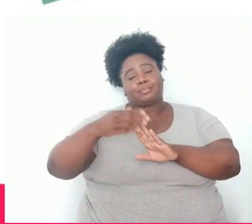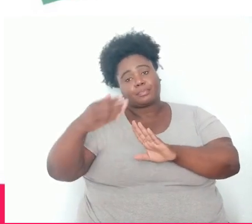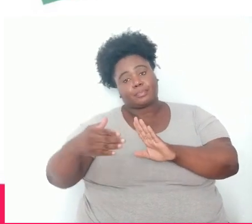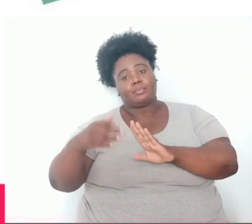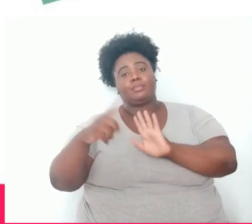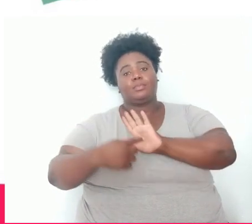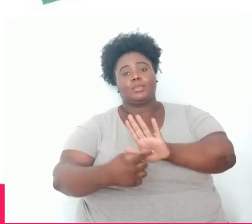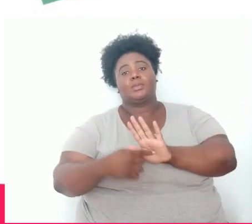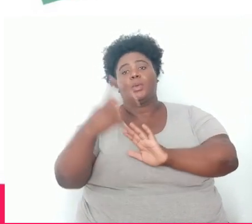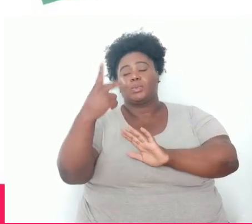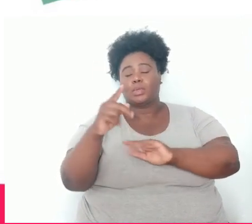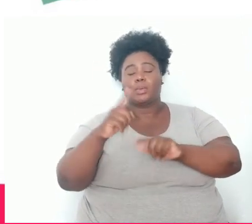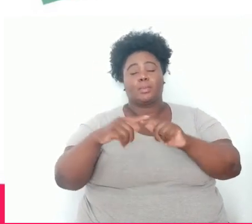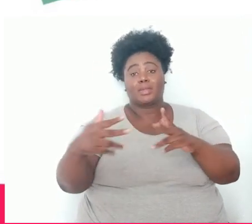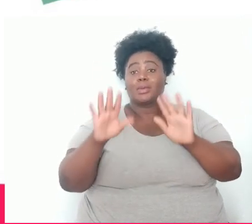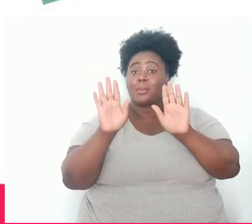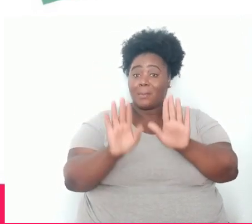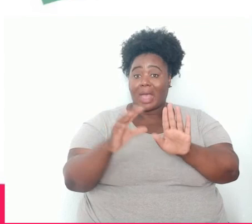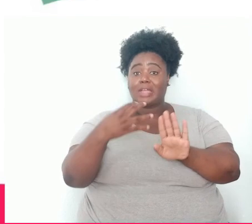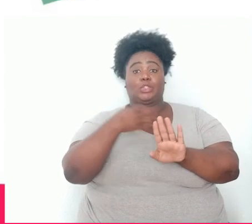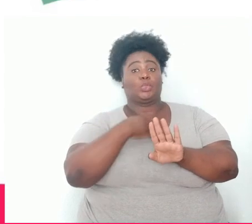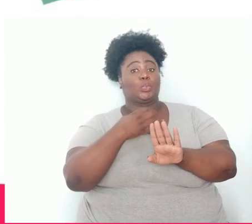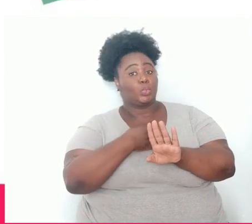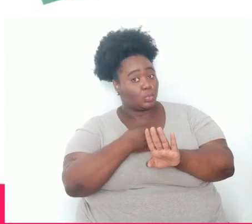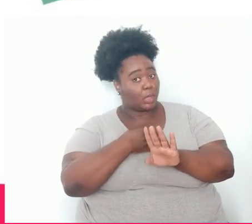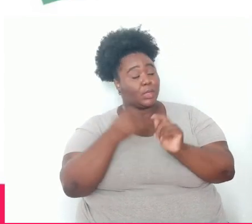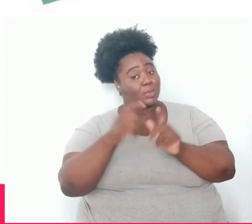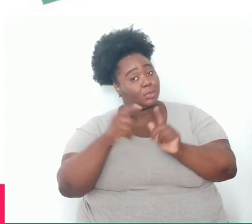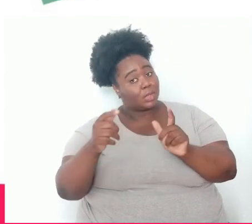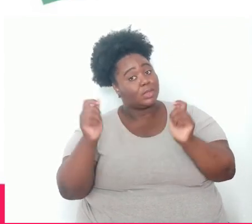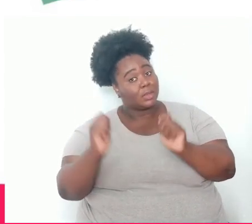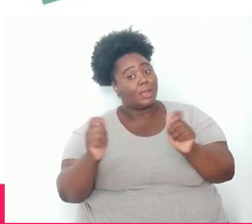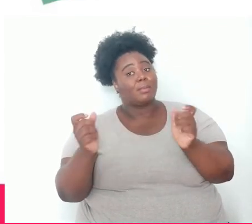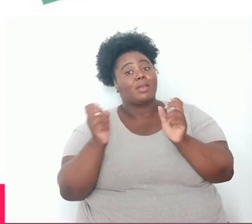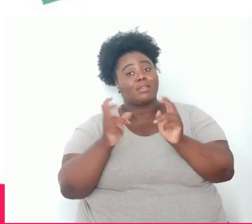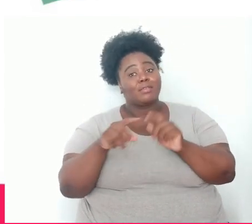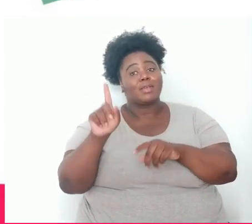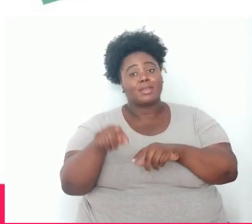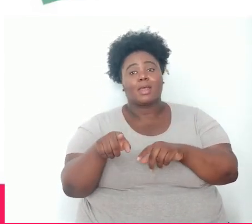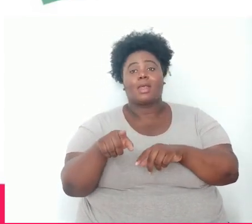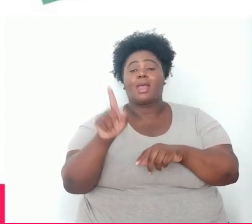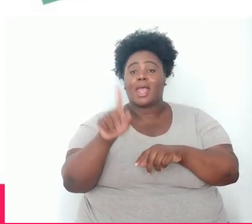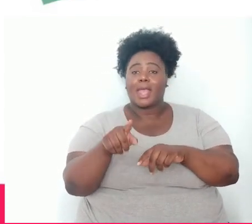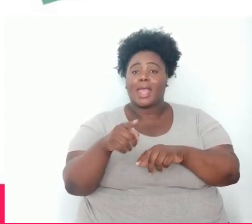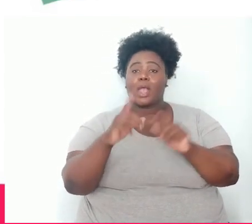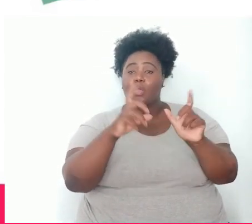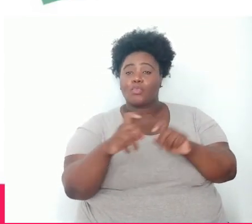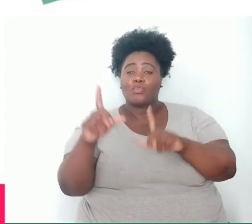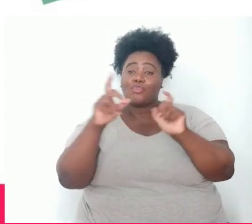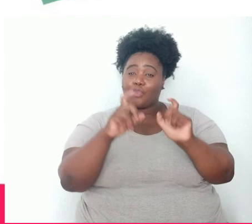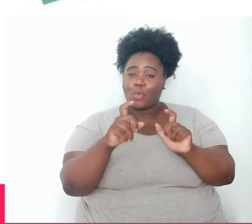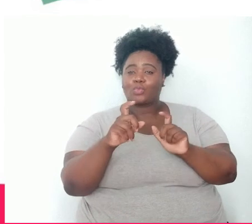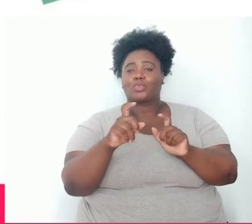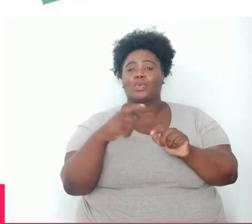com seus materiais. Mas uma forma muito grande de poder comercializar o trabalho é a partir do registro